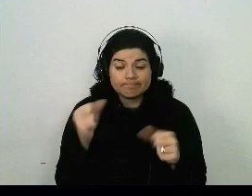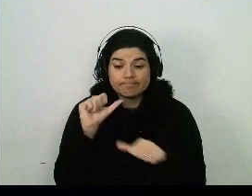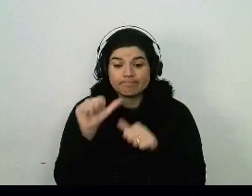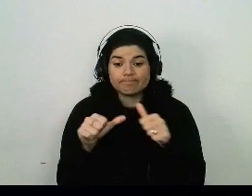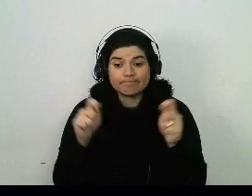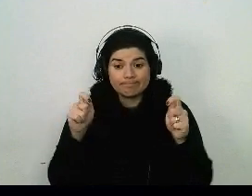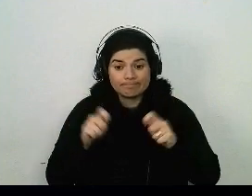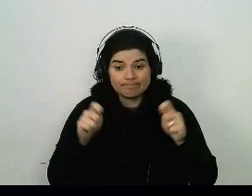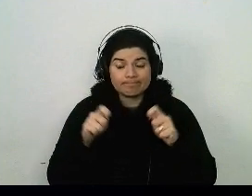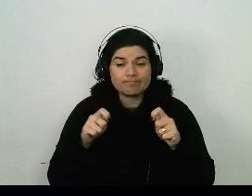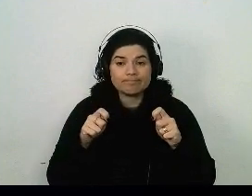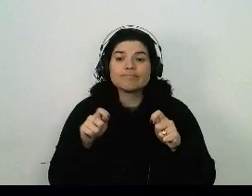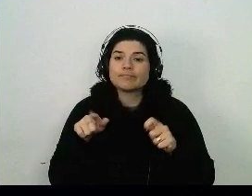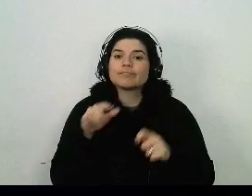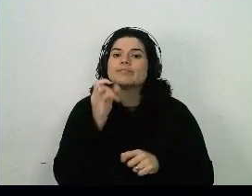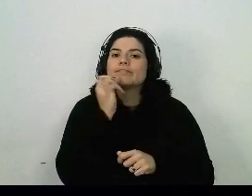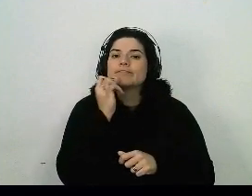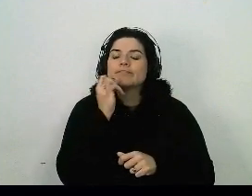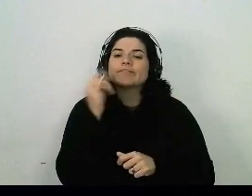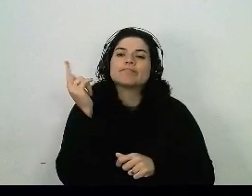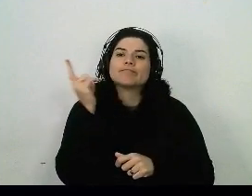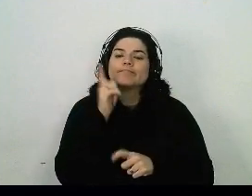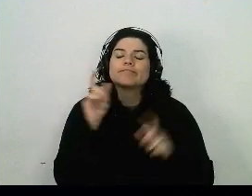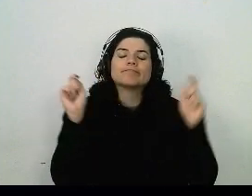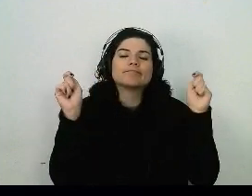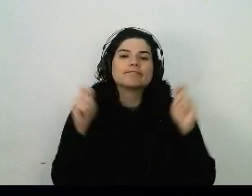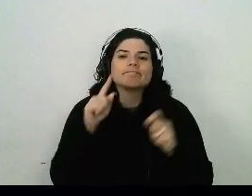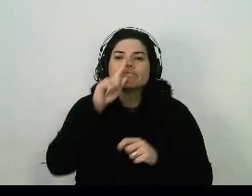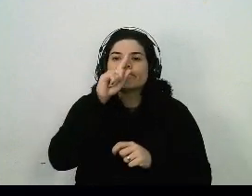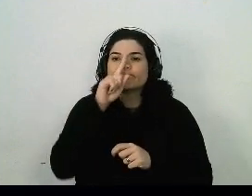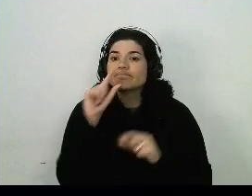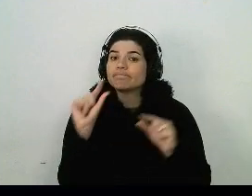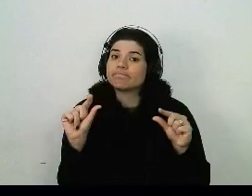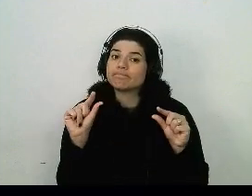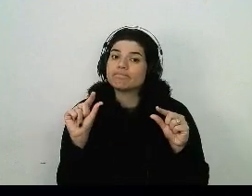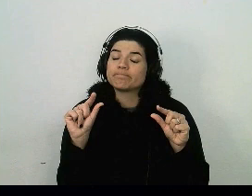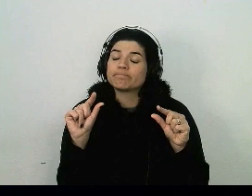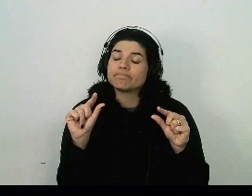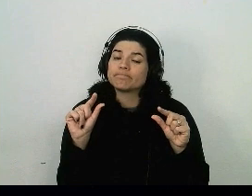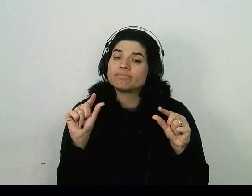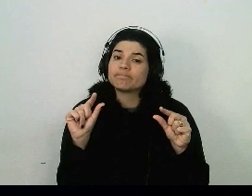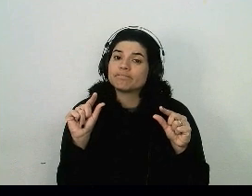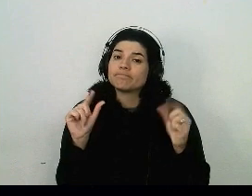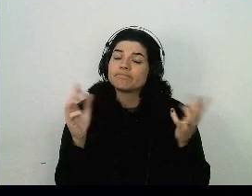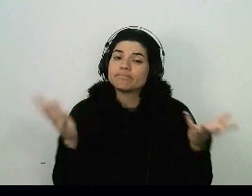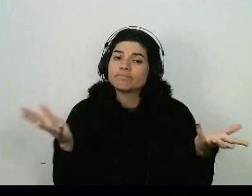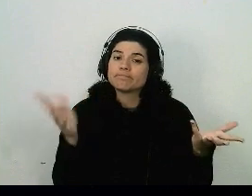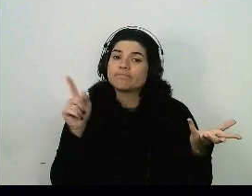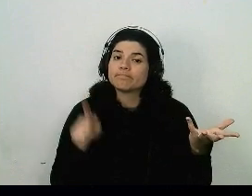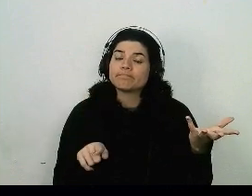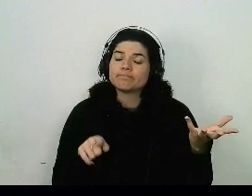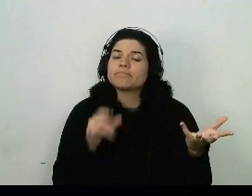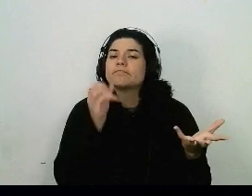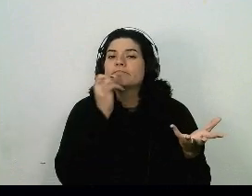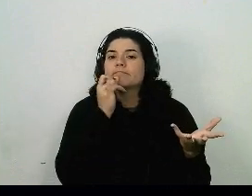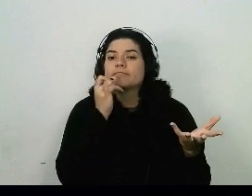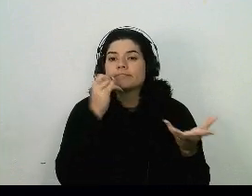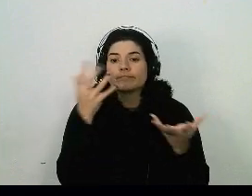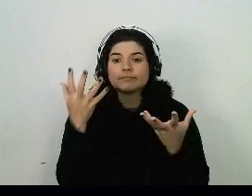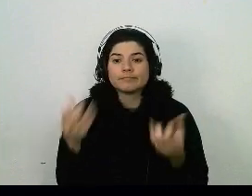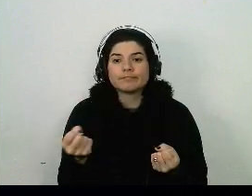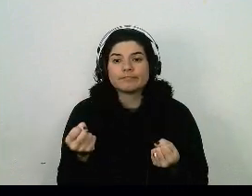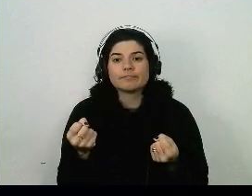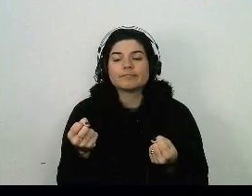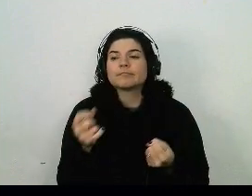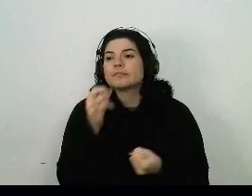esse é um exemplo de uma coisa menos perigosa do que a gente por exemplo tocar medir quantidade de